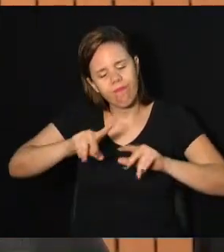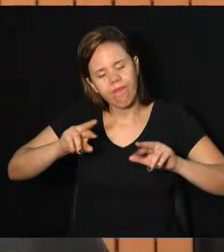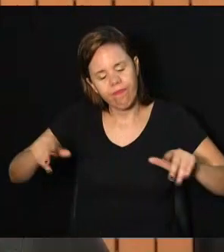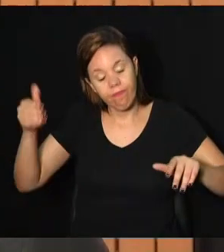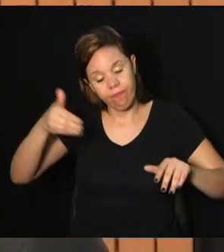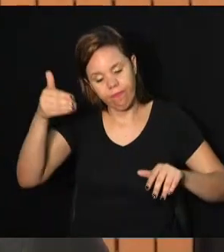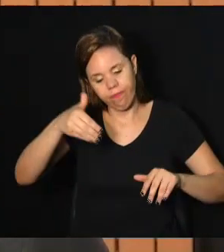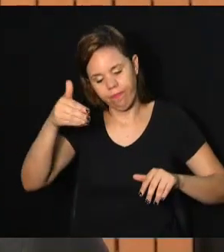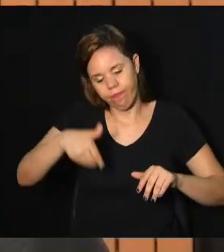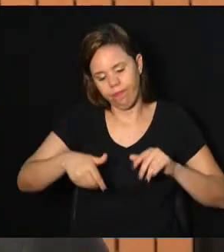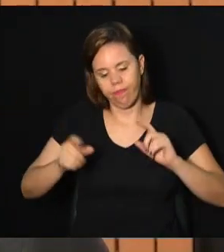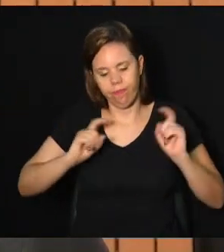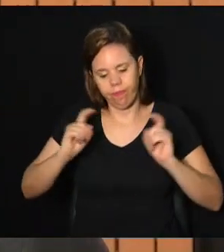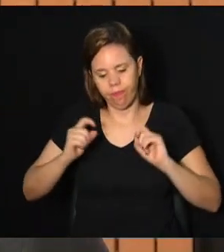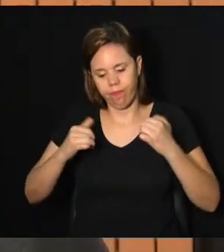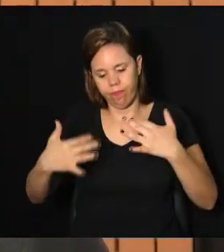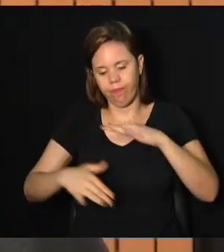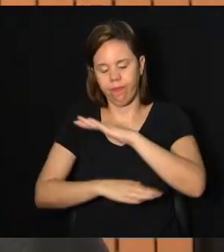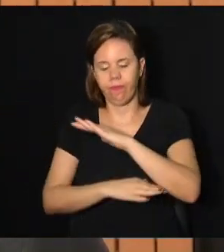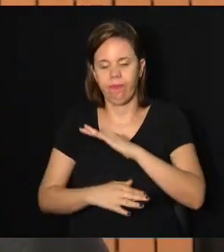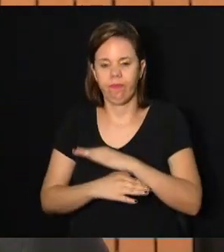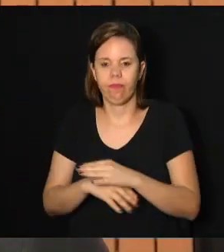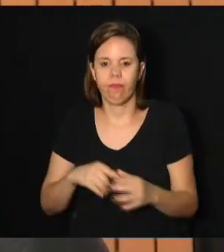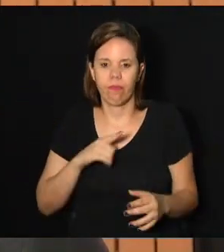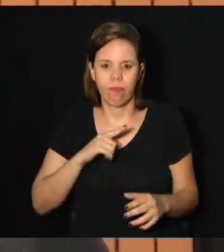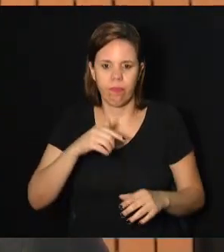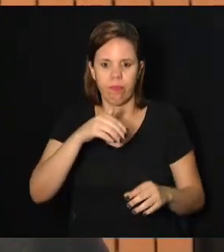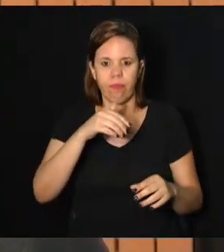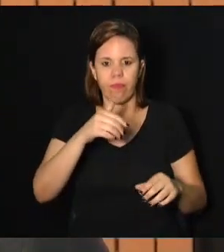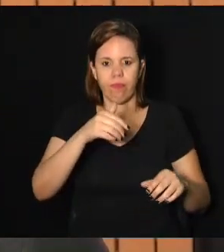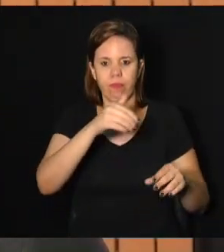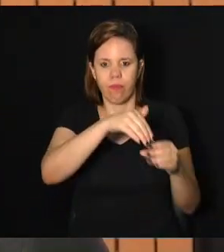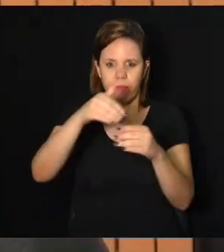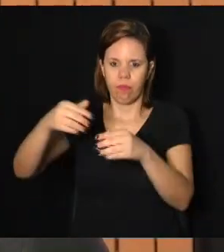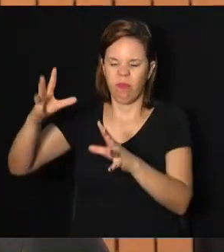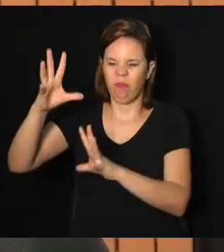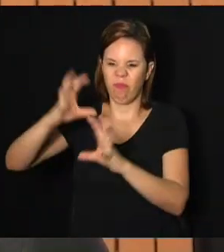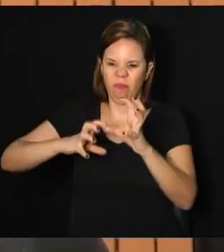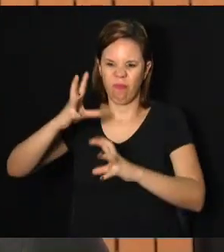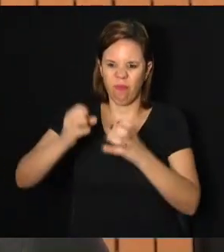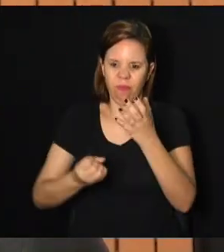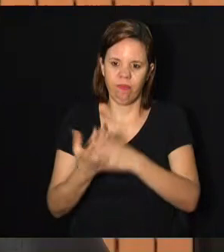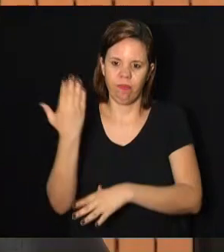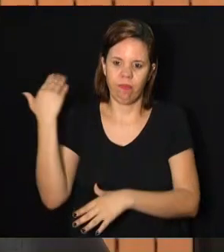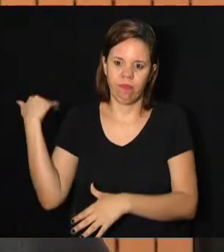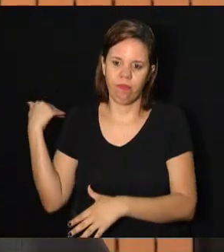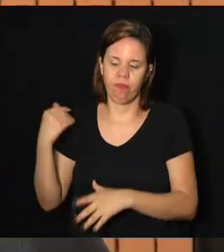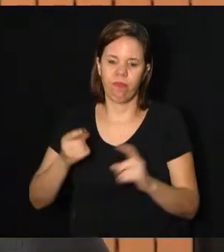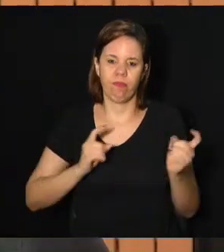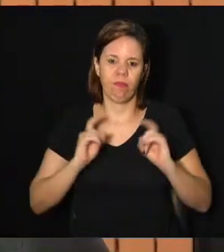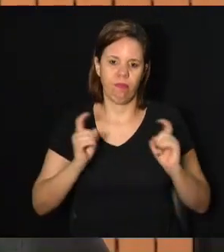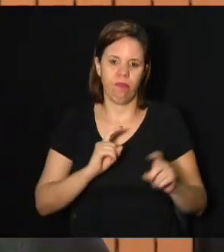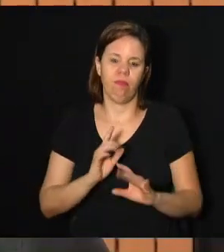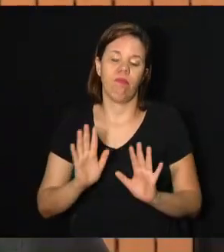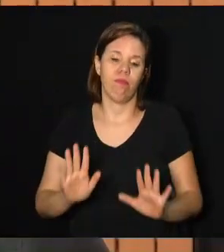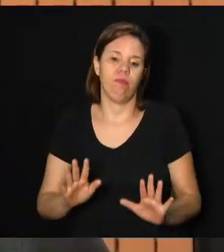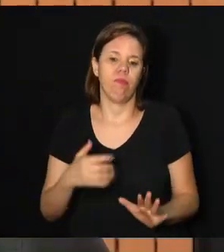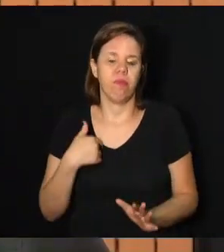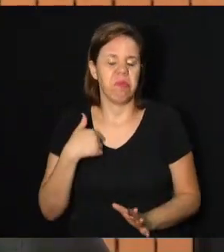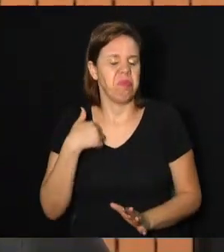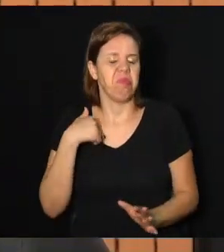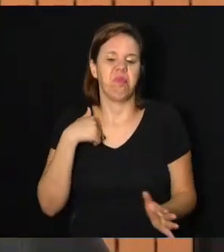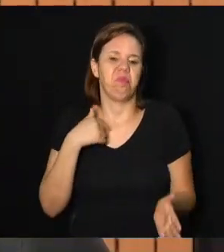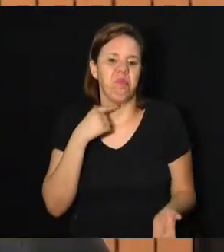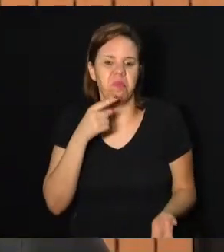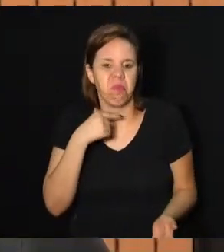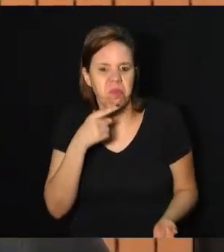nessa Casa, que nós temos votações polêmicas, né? E aí não estou questionando se de interesse